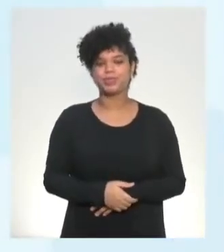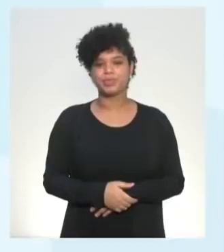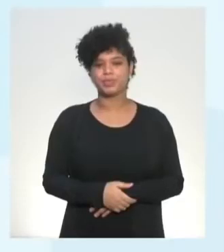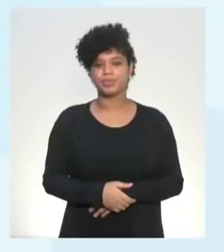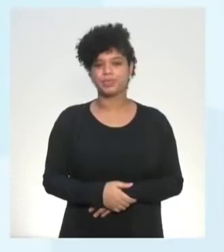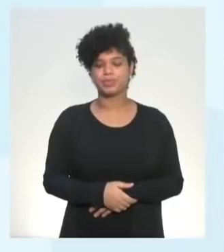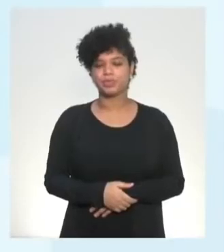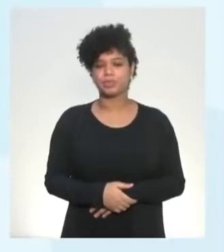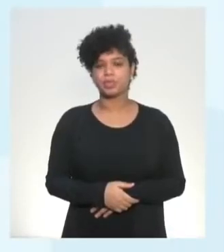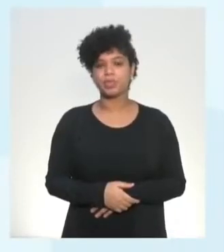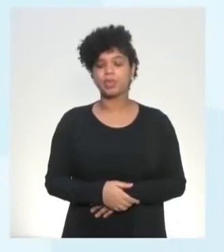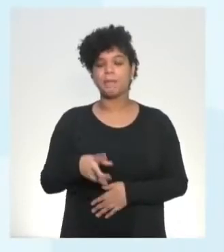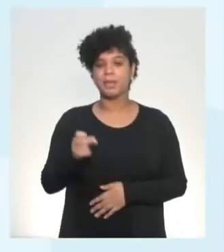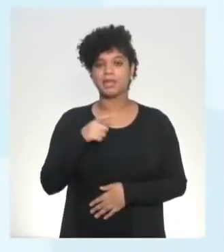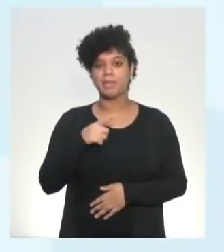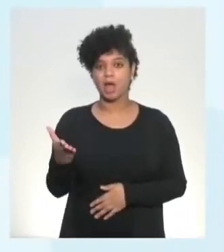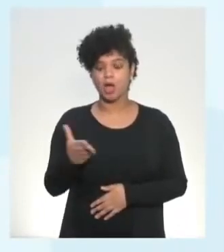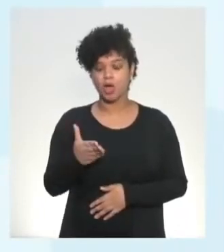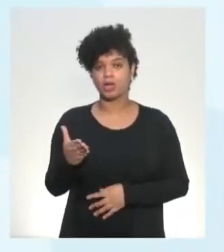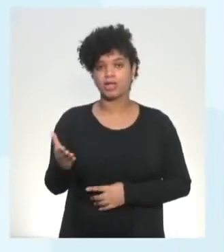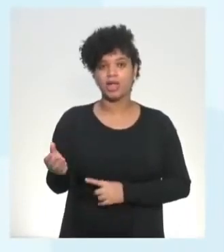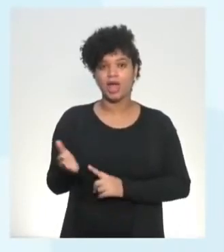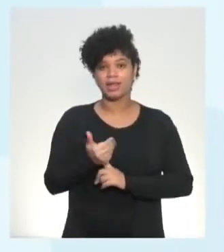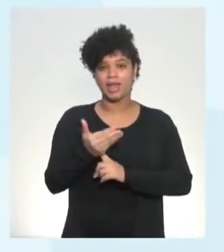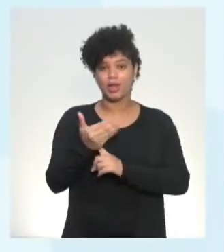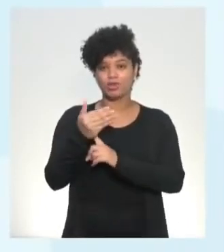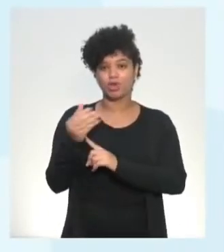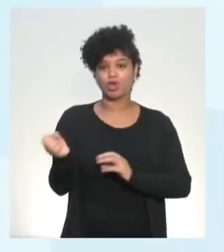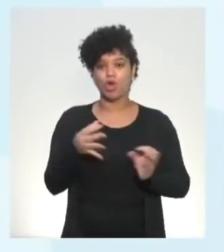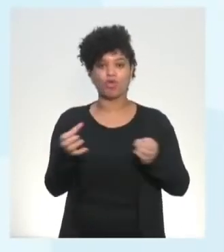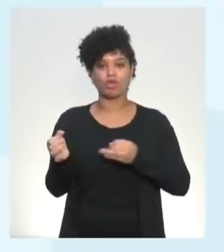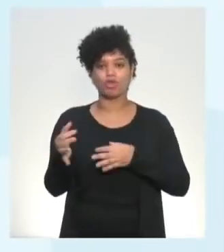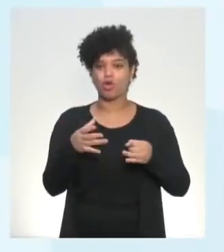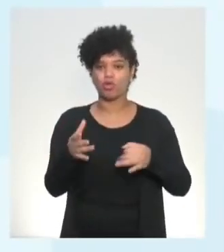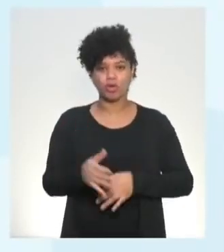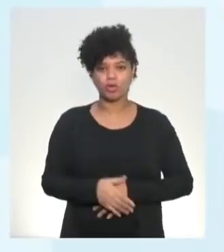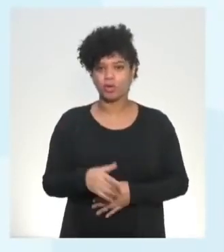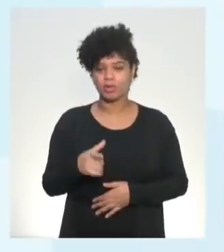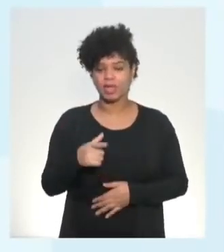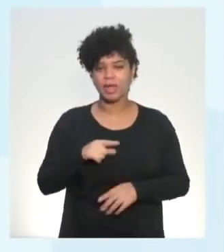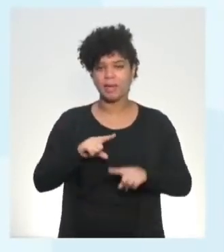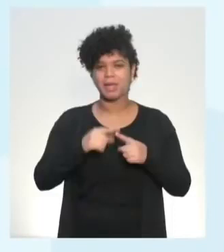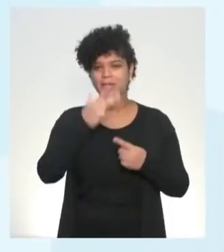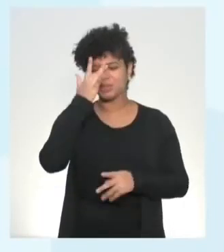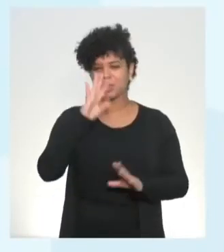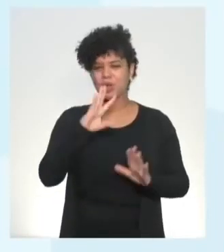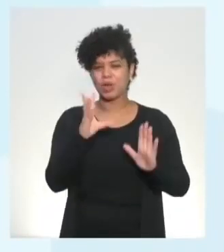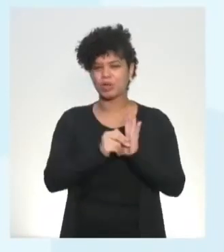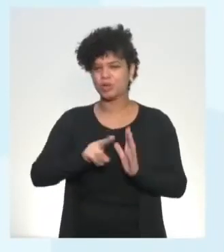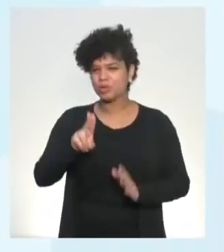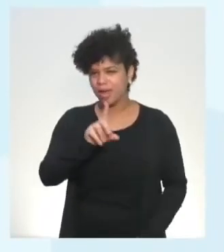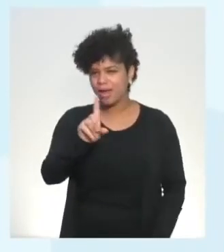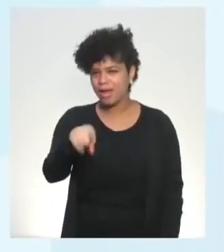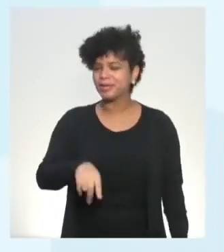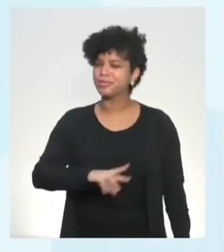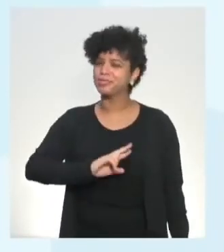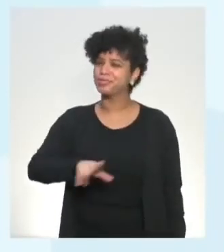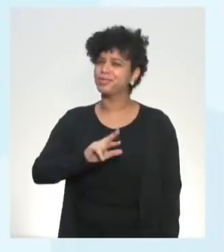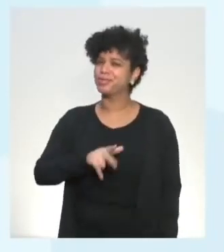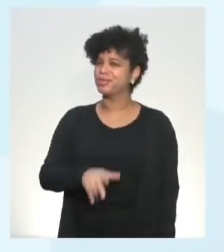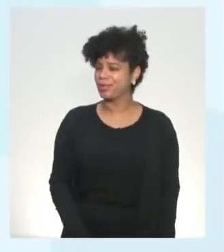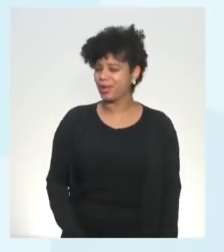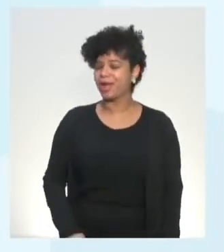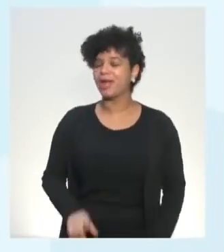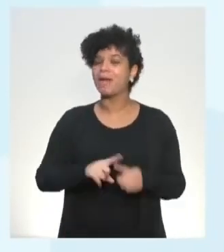Com o avanço das novas tecnologias, o uso da carta não é mais tão comum, porém ainda é um importante